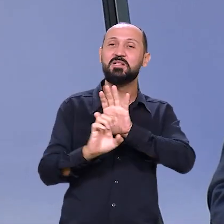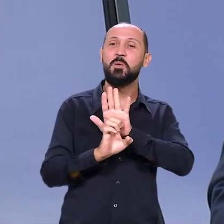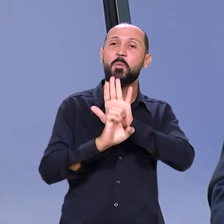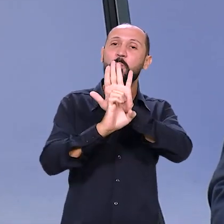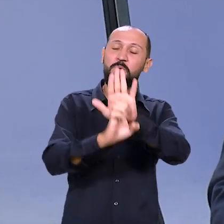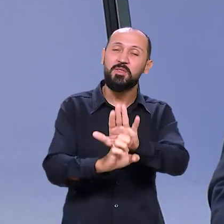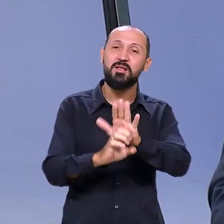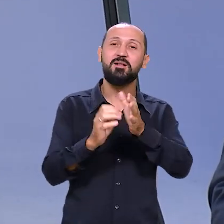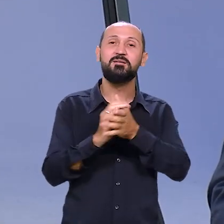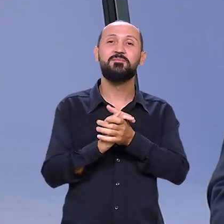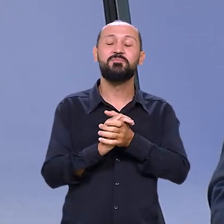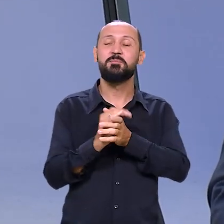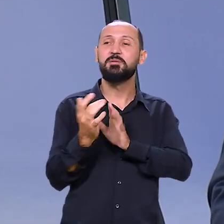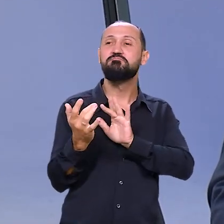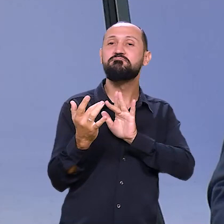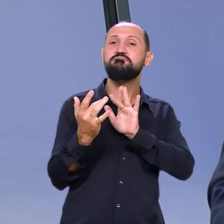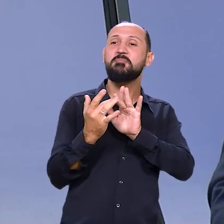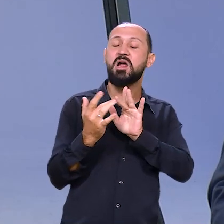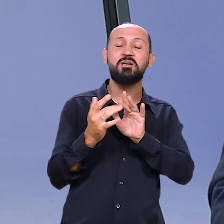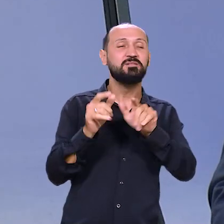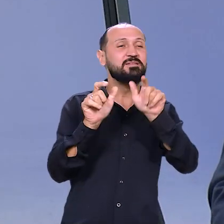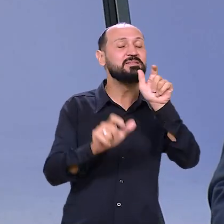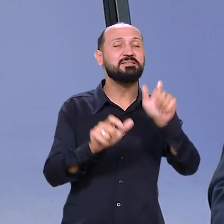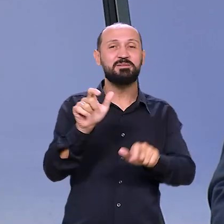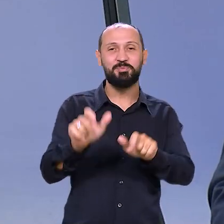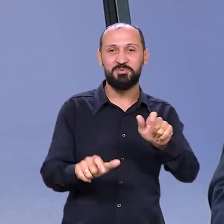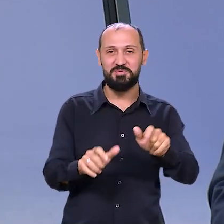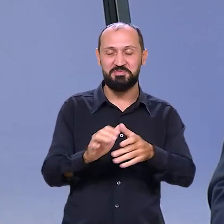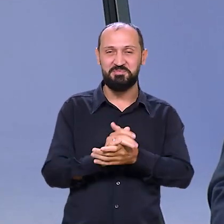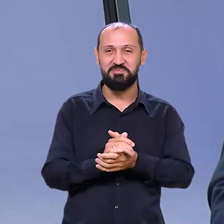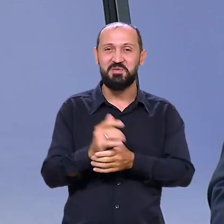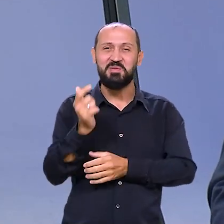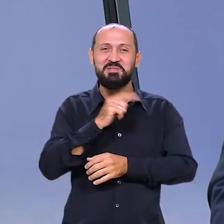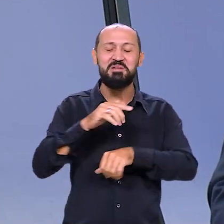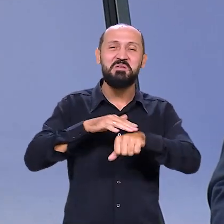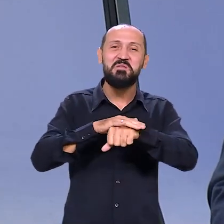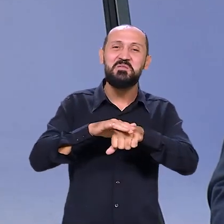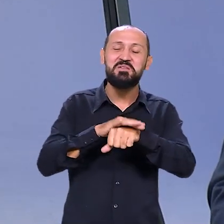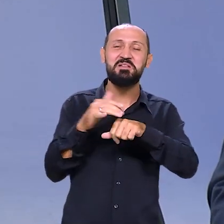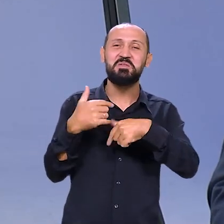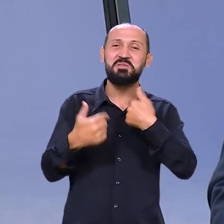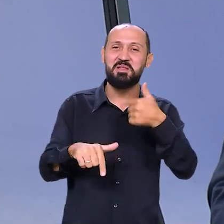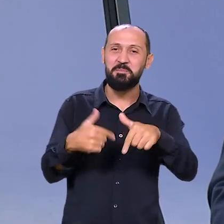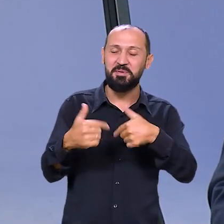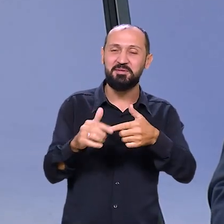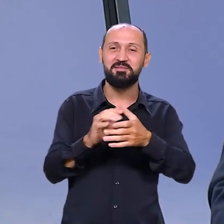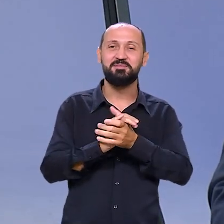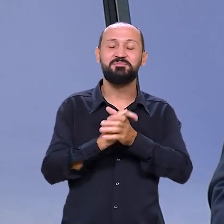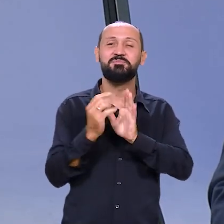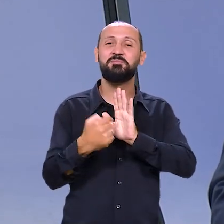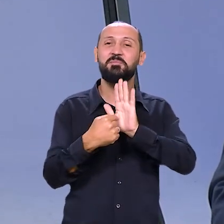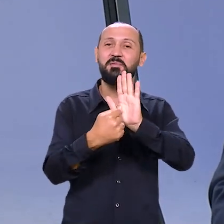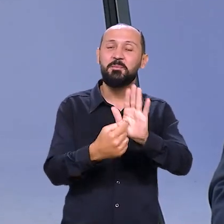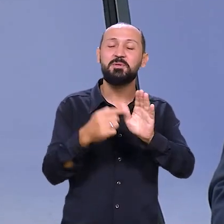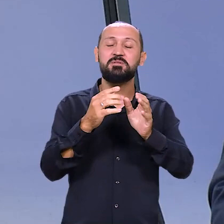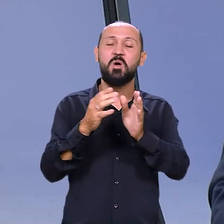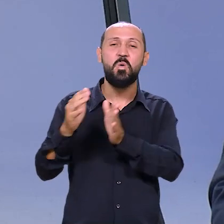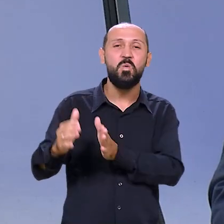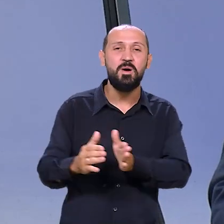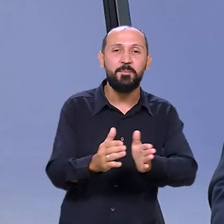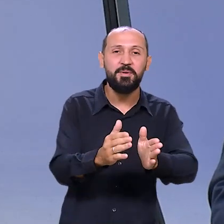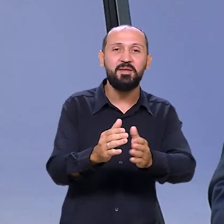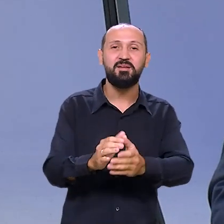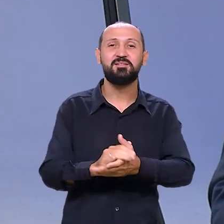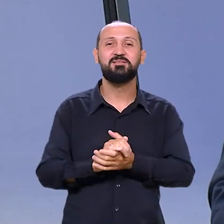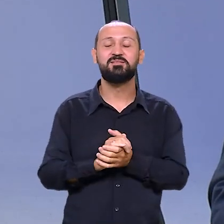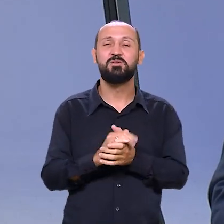novo modelo, né, um modelo mais próximo das pessoas, poder falar um pouco do nosso trabalho, apresentar